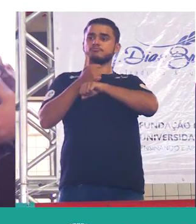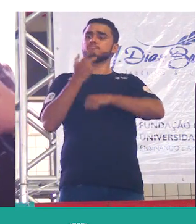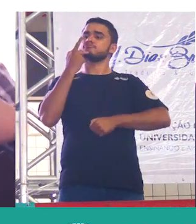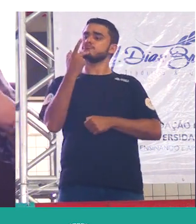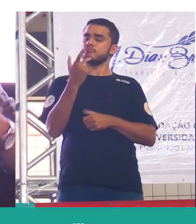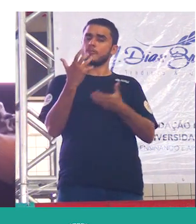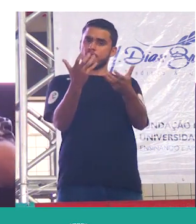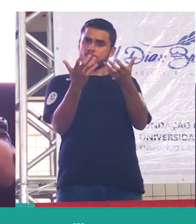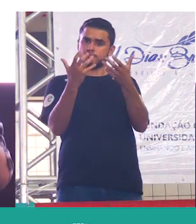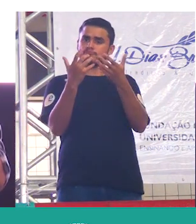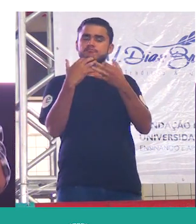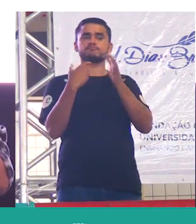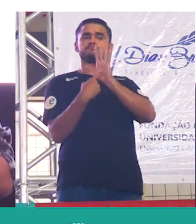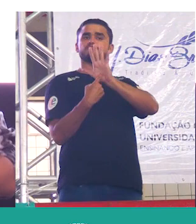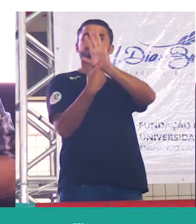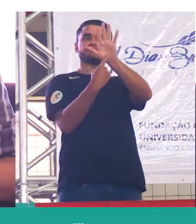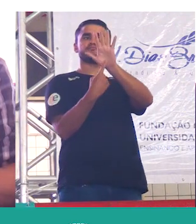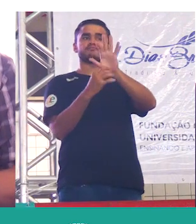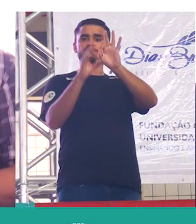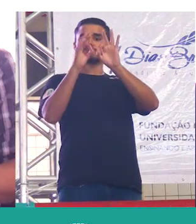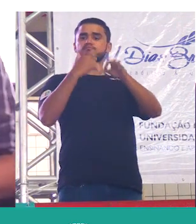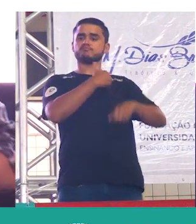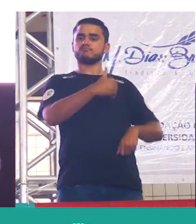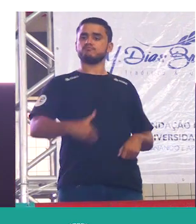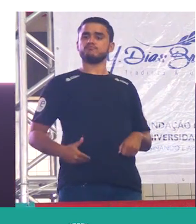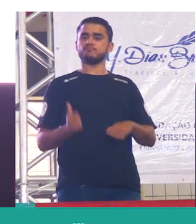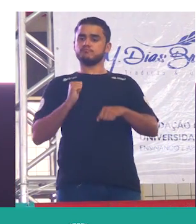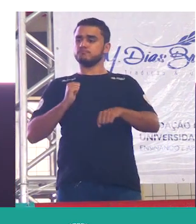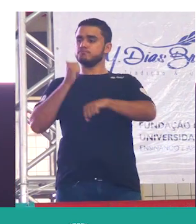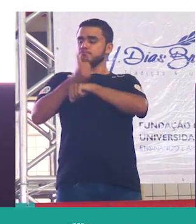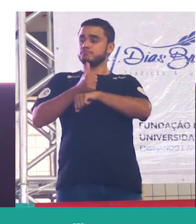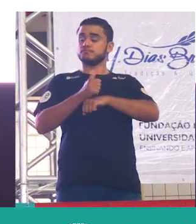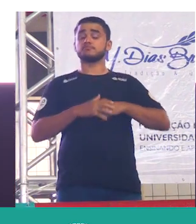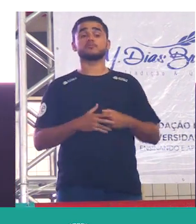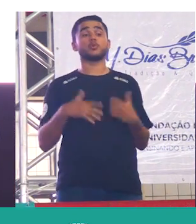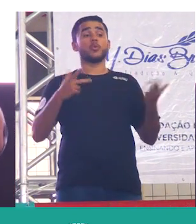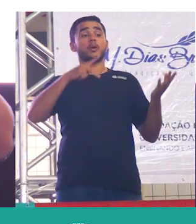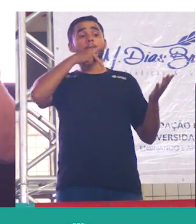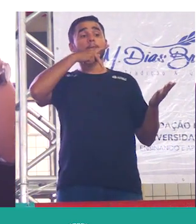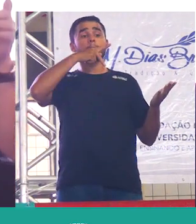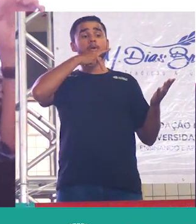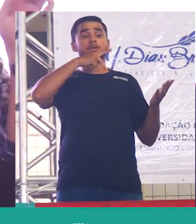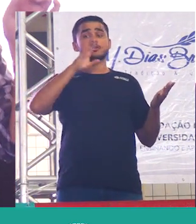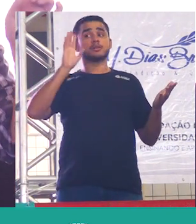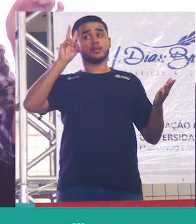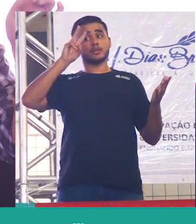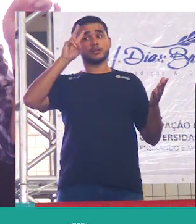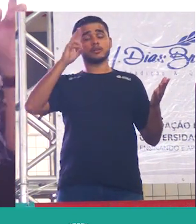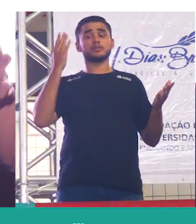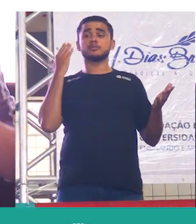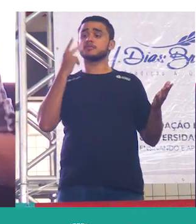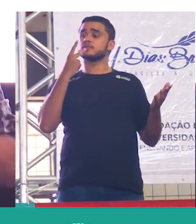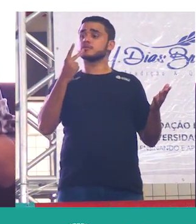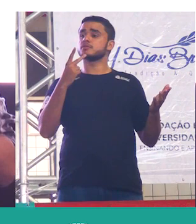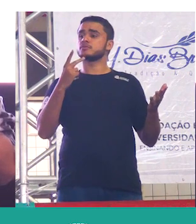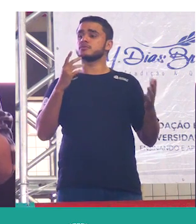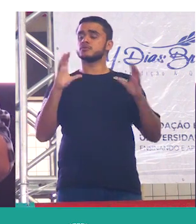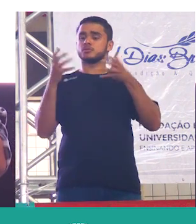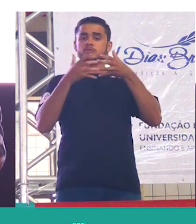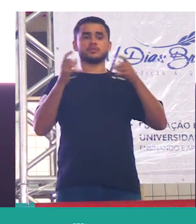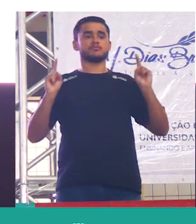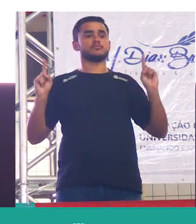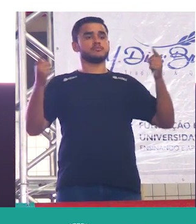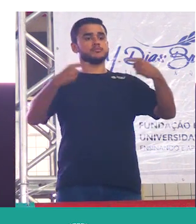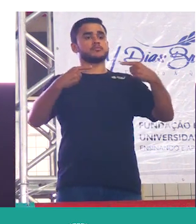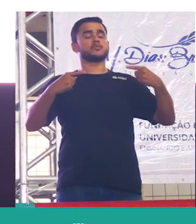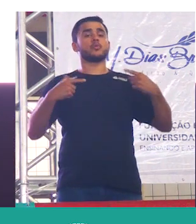consolidar a sua imagem como governante. Qual foi o partido que eu falei há poucos instantes que fazia oposição dura